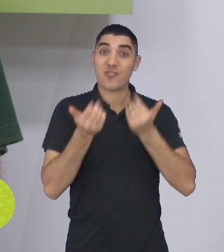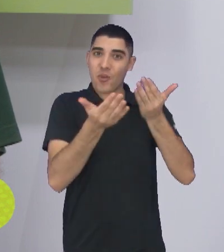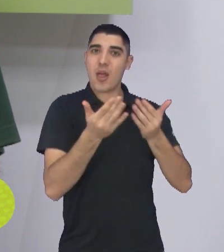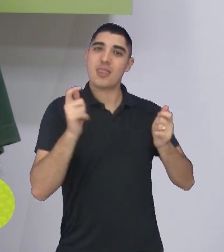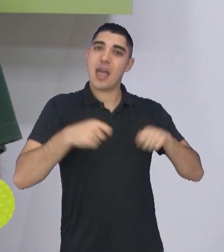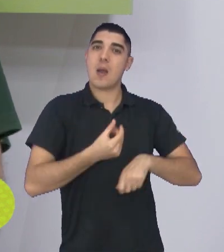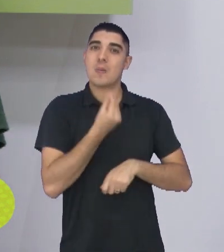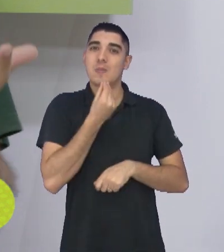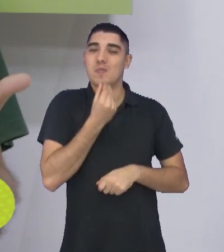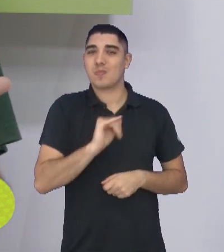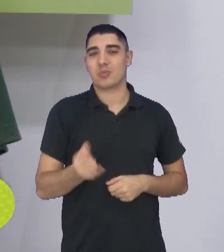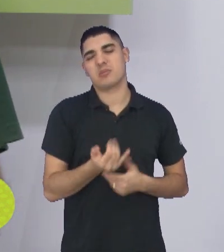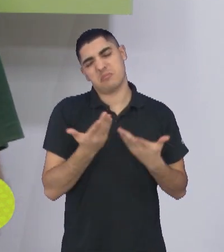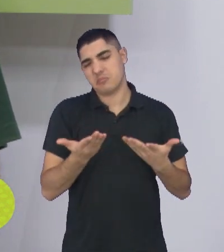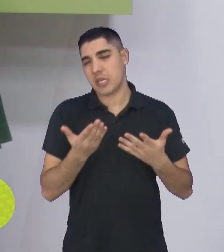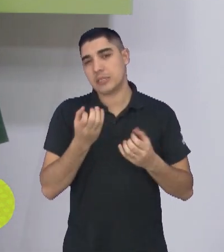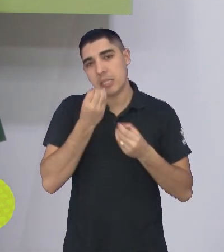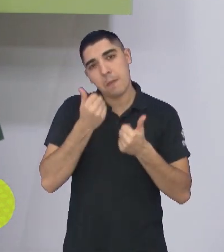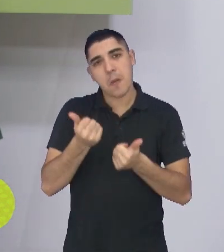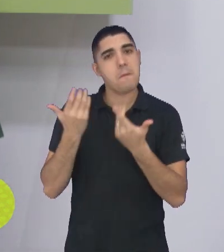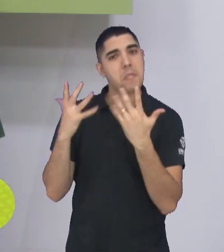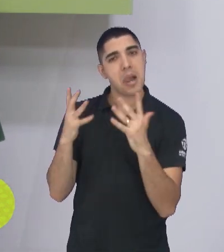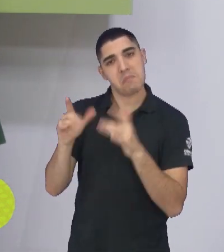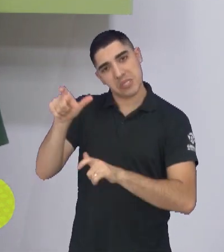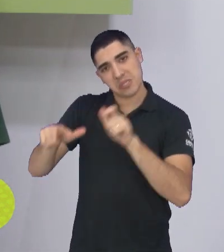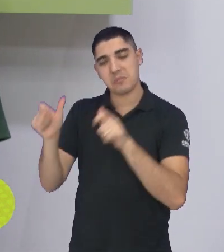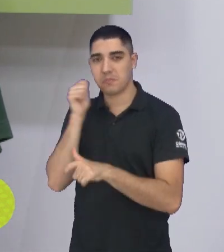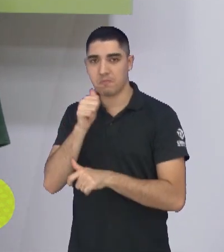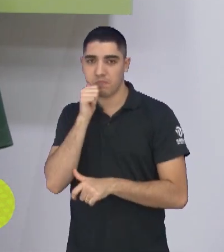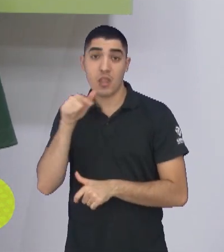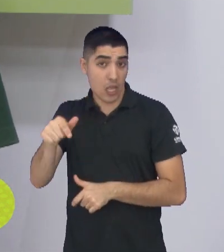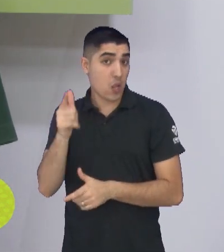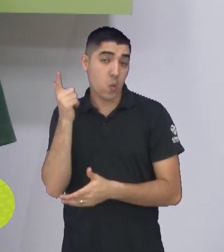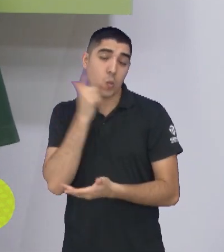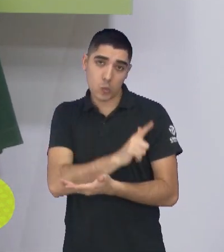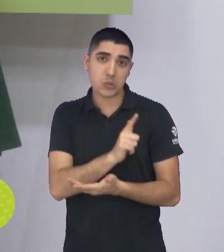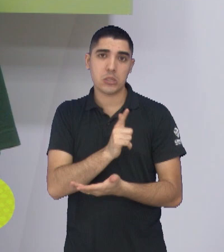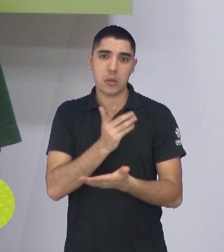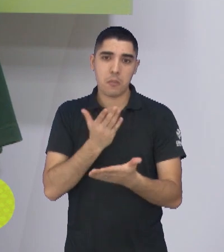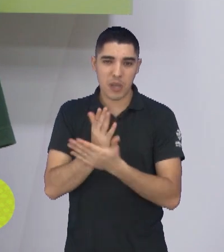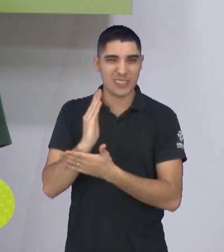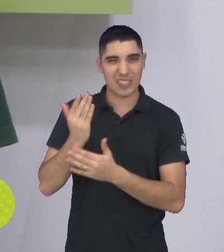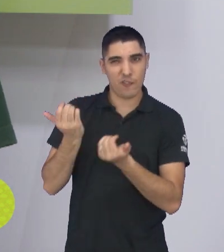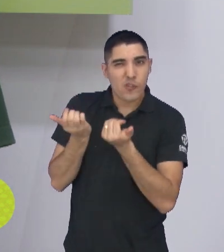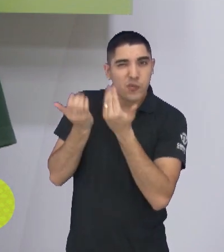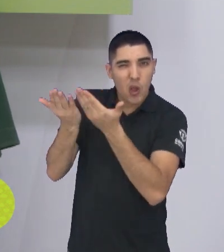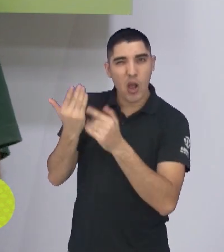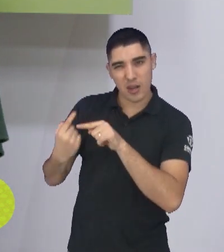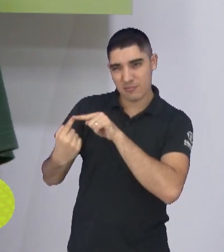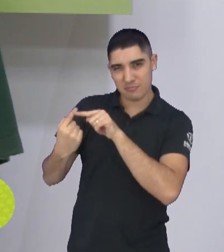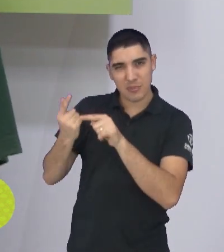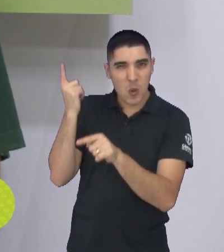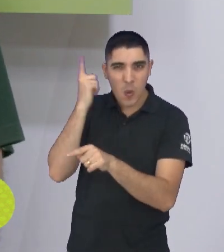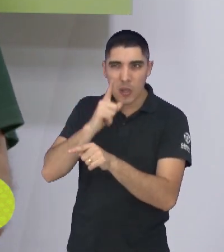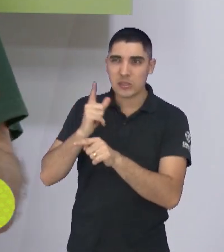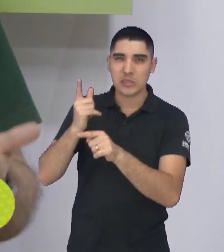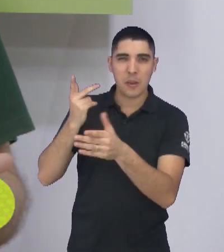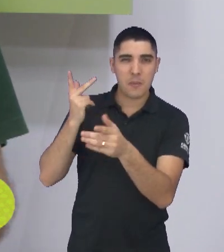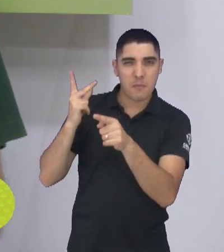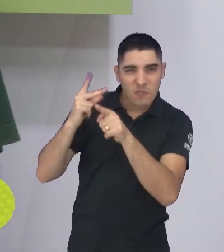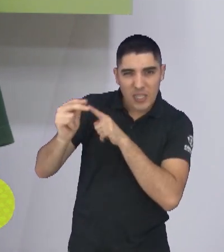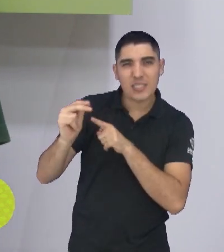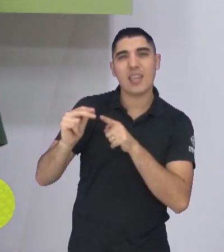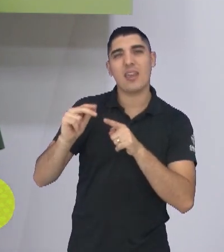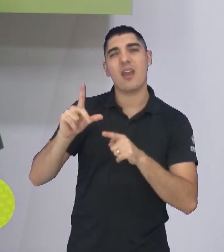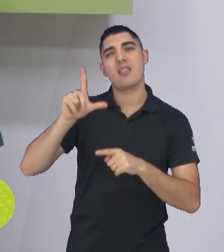Mas parabéns para as meninas, né? Conseguiram aí se classificar, vencendo fora de casa na última rodada, se superaram. E